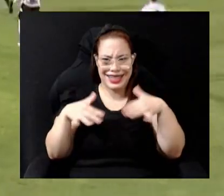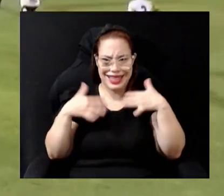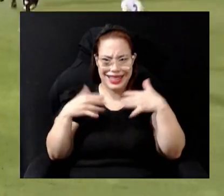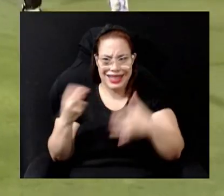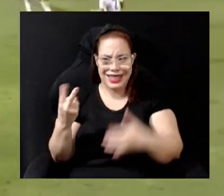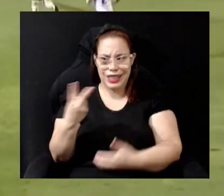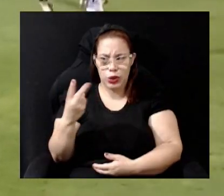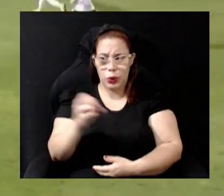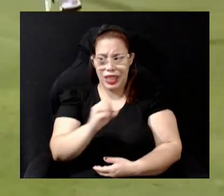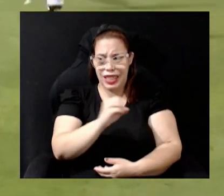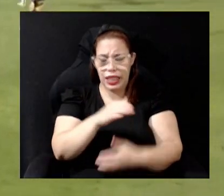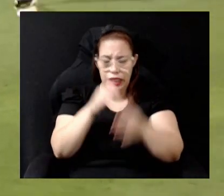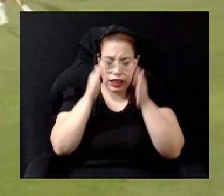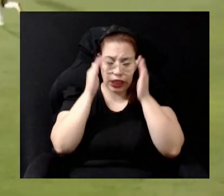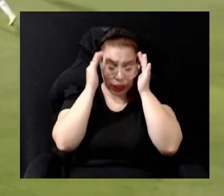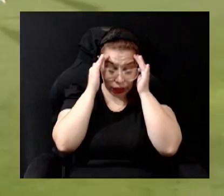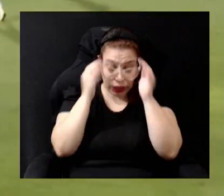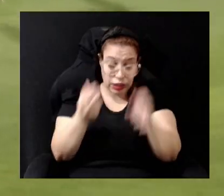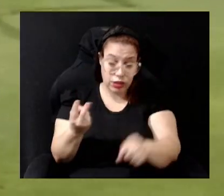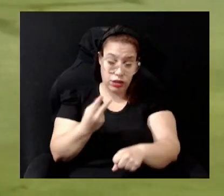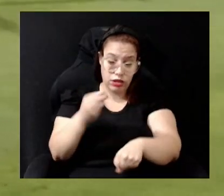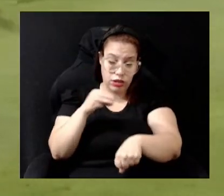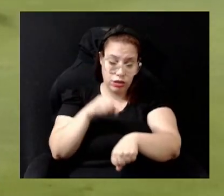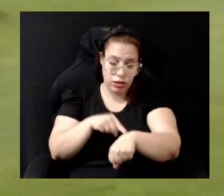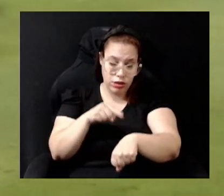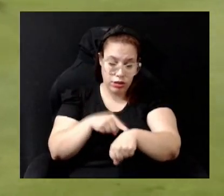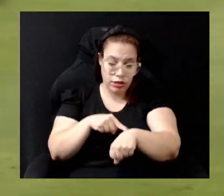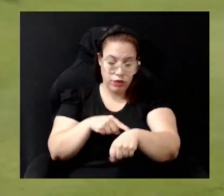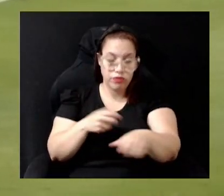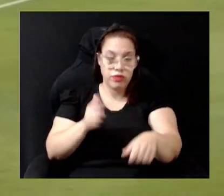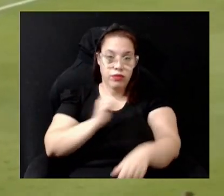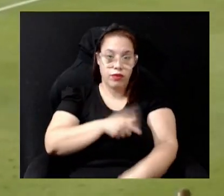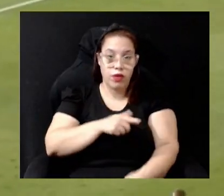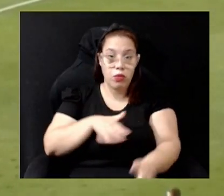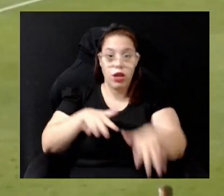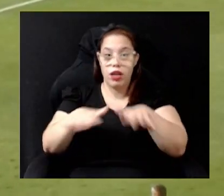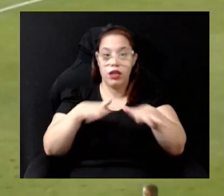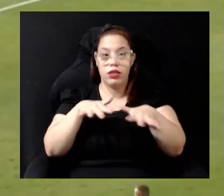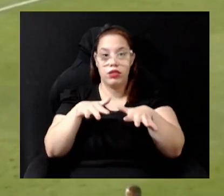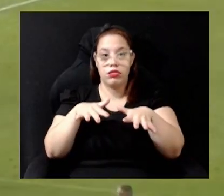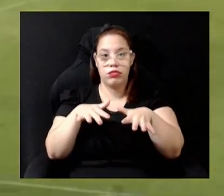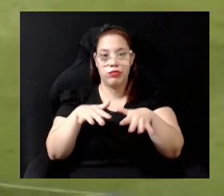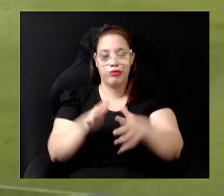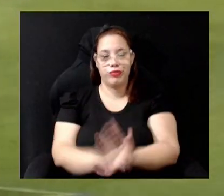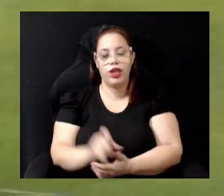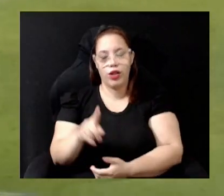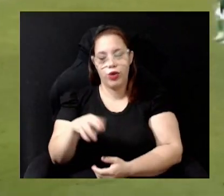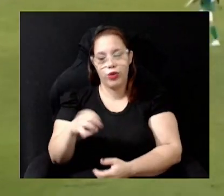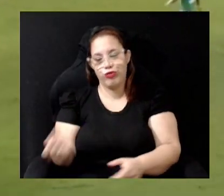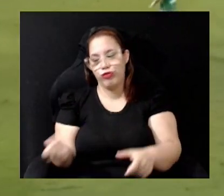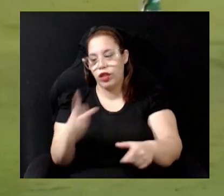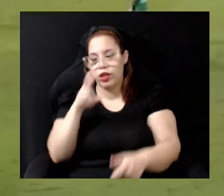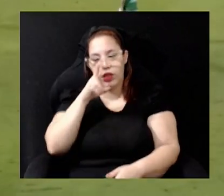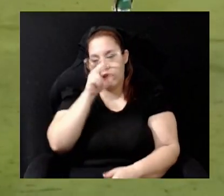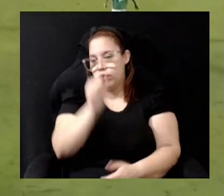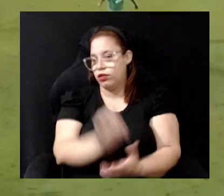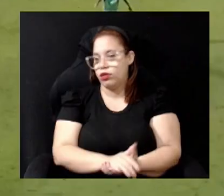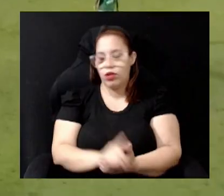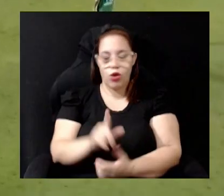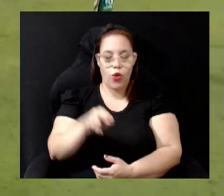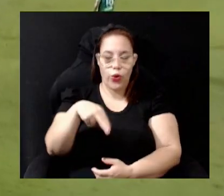No segundo tempo, o Bugre ameaçou uma reação, mas Heitor chutou sem força. Luan Dias arriscou